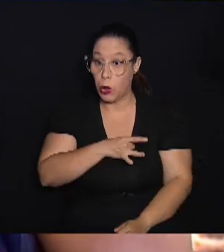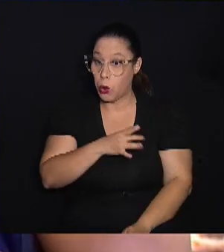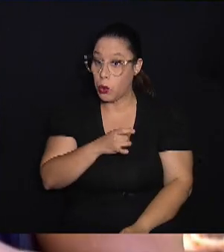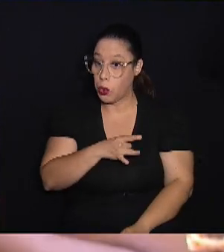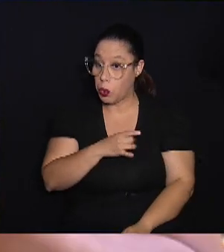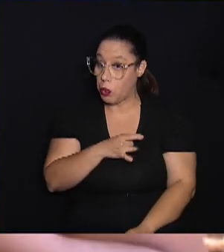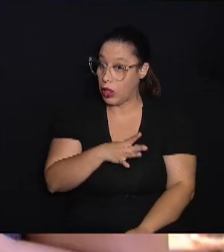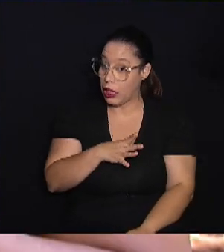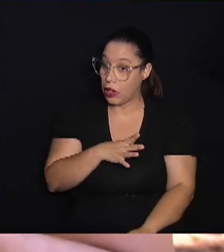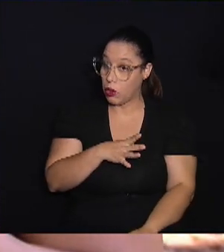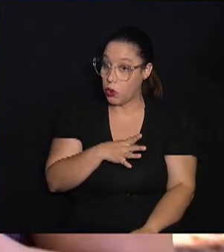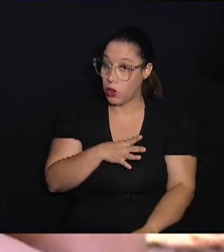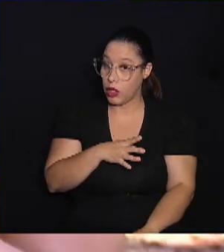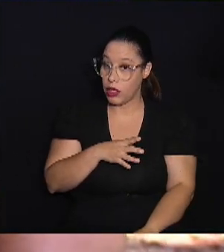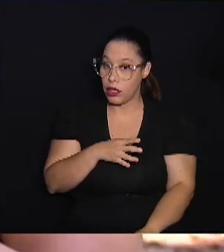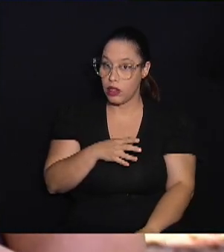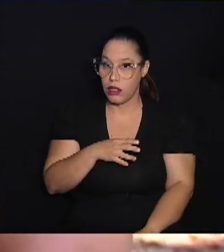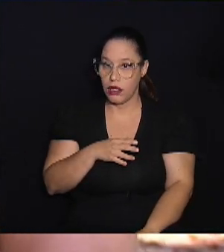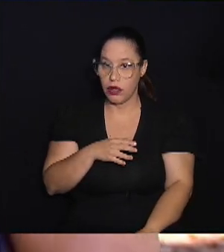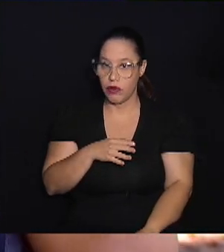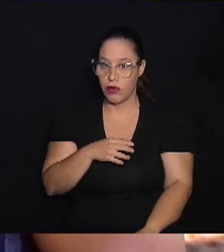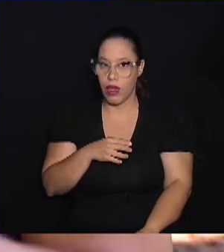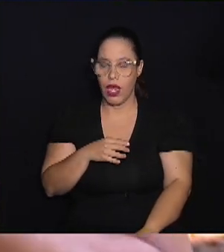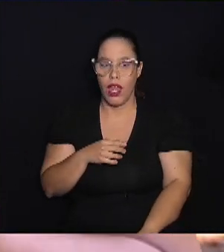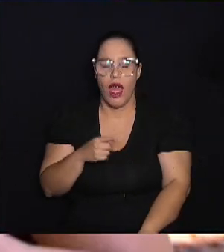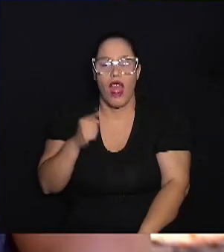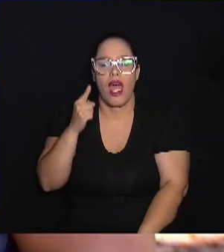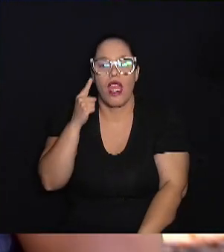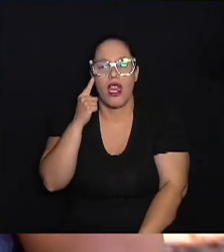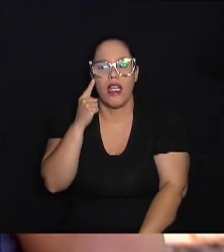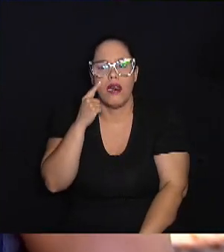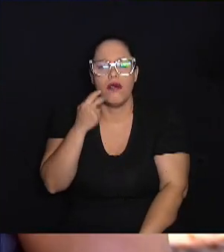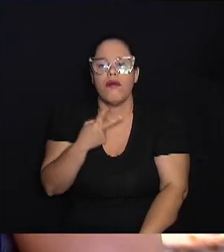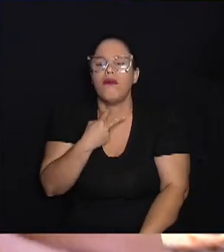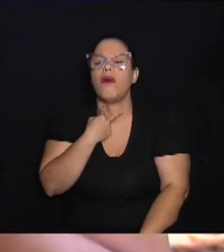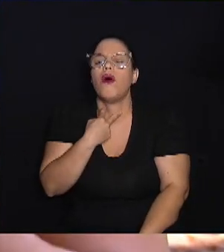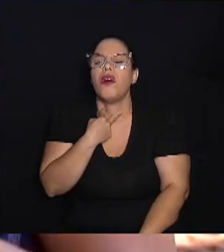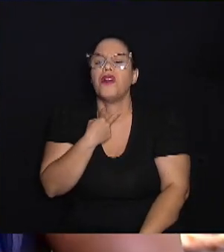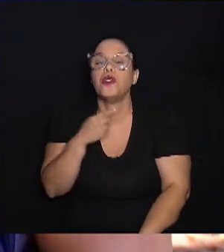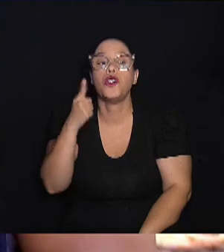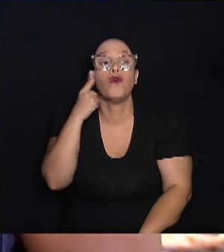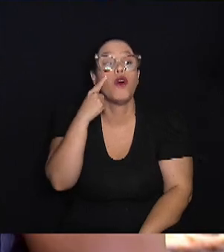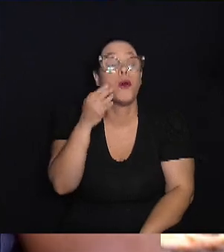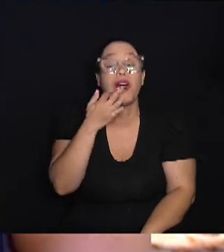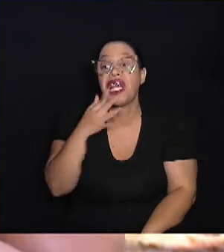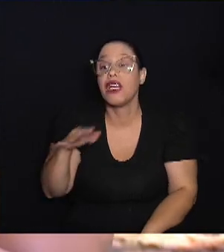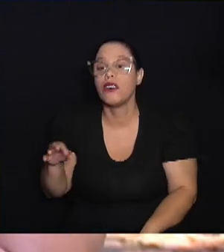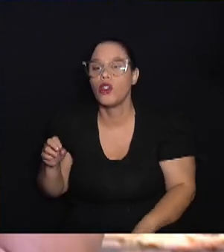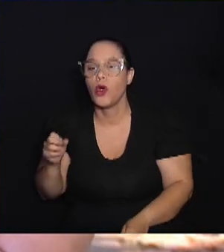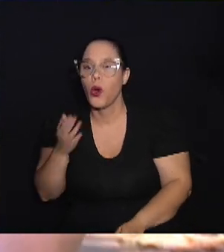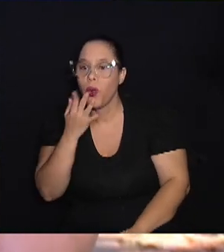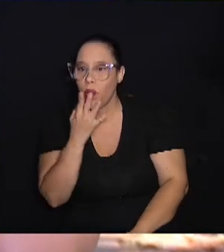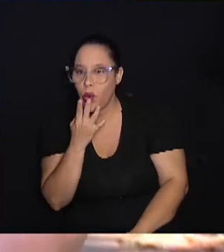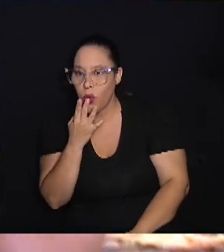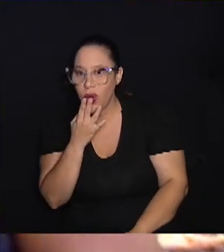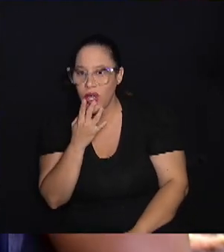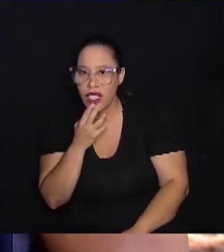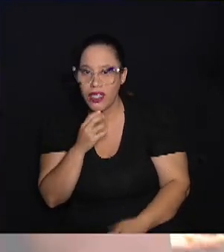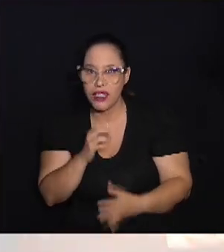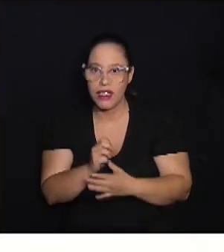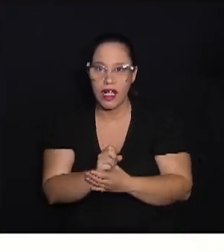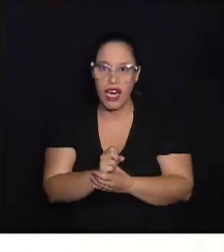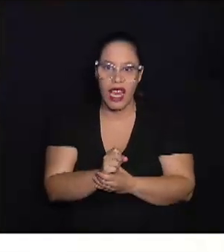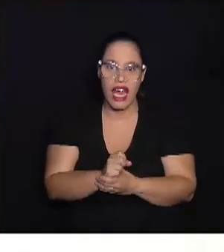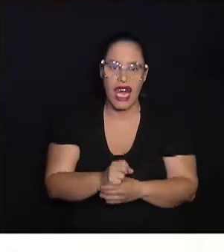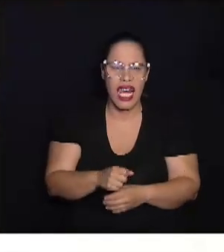vilão que ele não pode ver crianças com cores e eles têm que procurar as cores. Toda vez que ele vê alguém com cor, ele vai lá e apaga essa